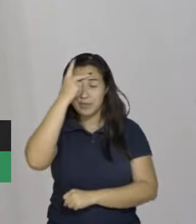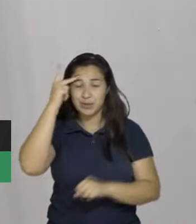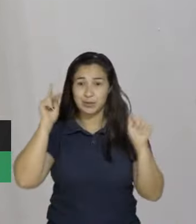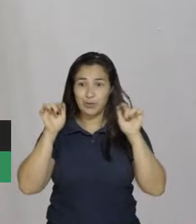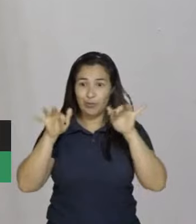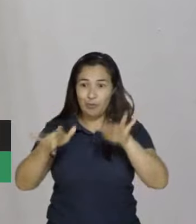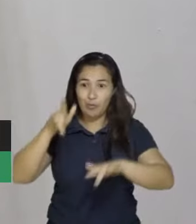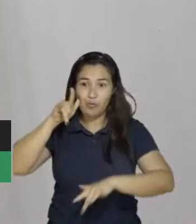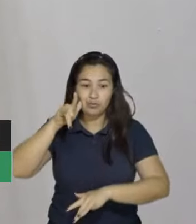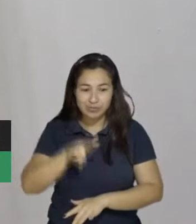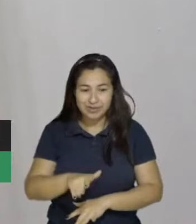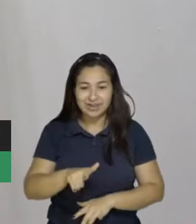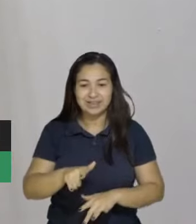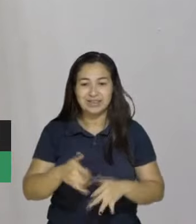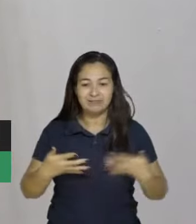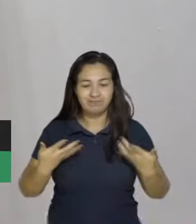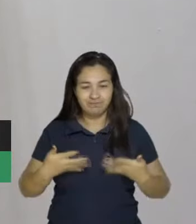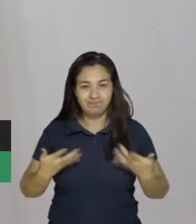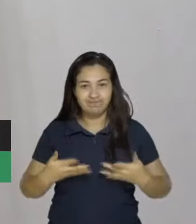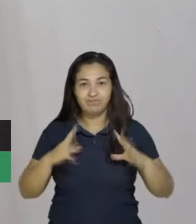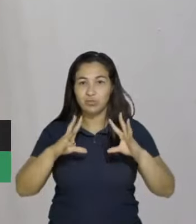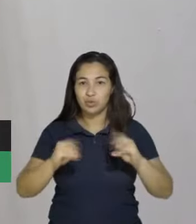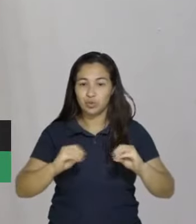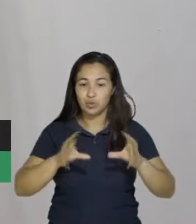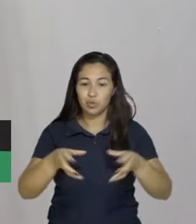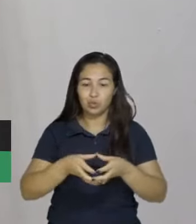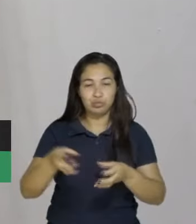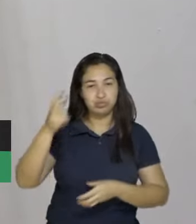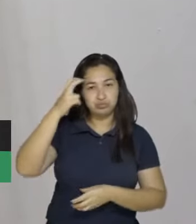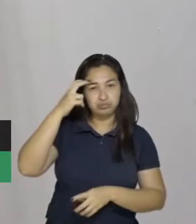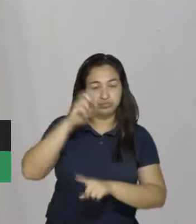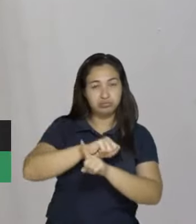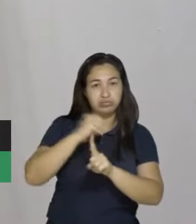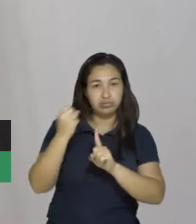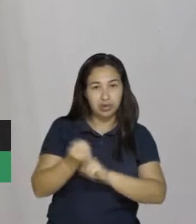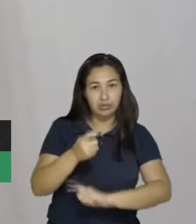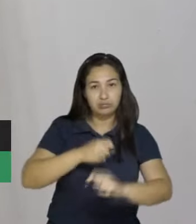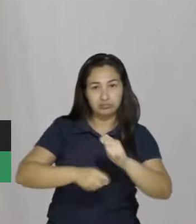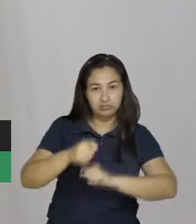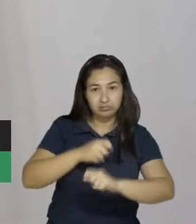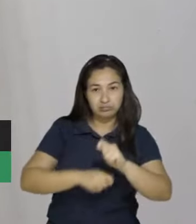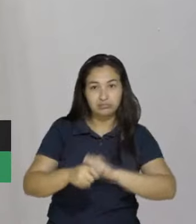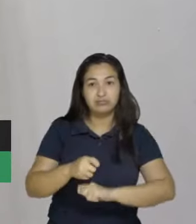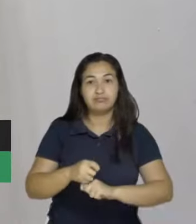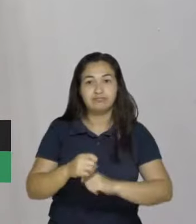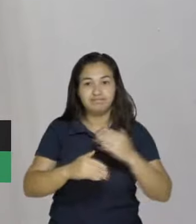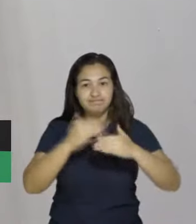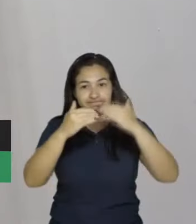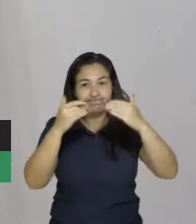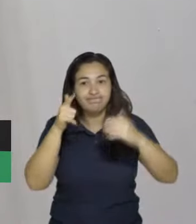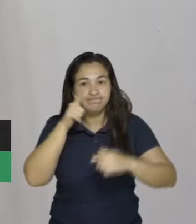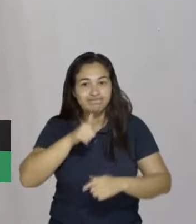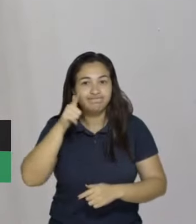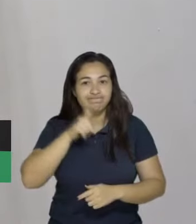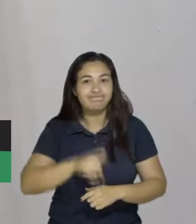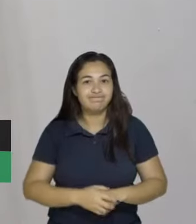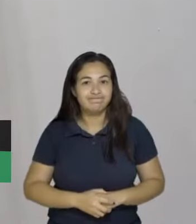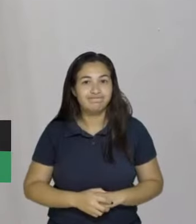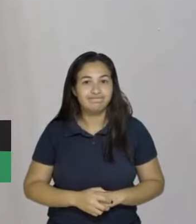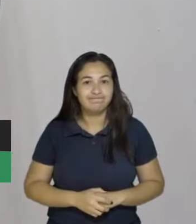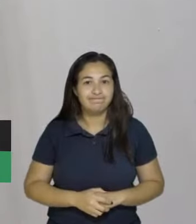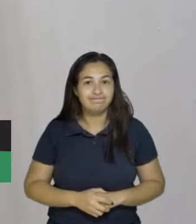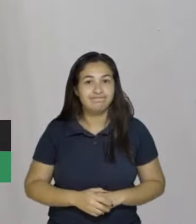todo o setor cultural, comunitário, social, econômico, que se desenvolve a partir dos carnavais.